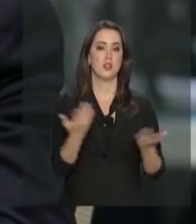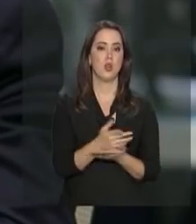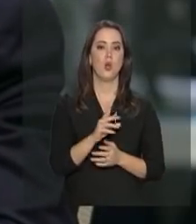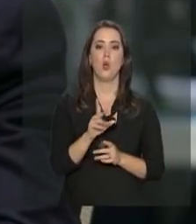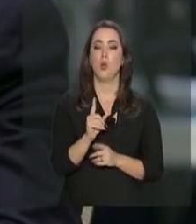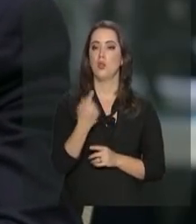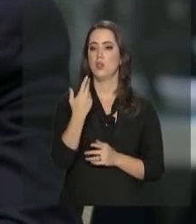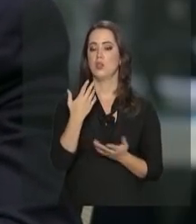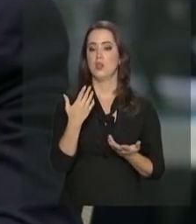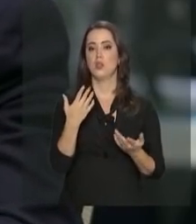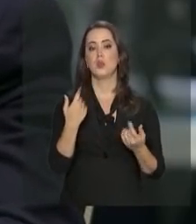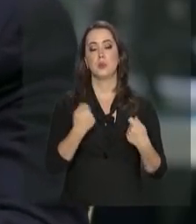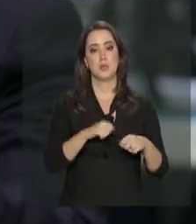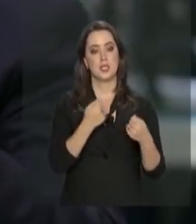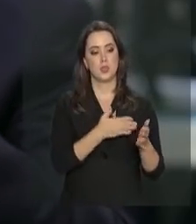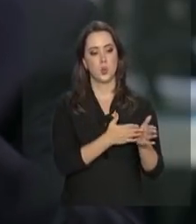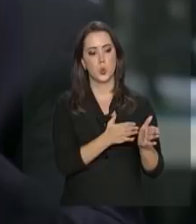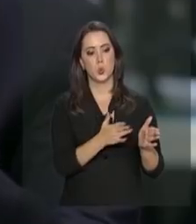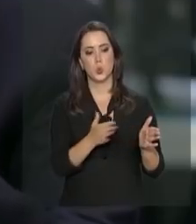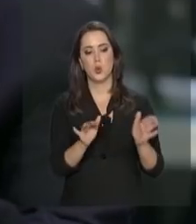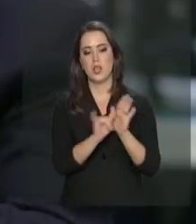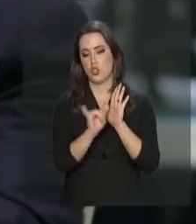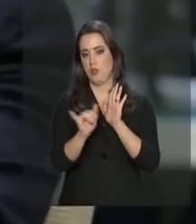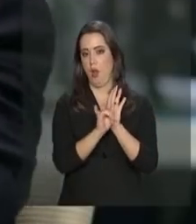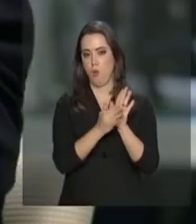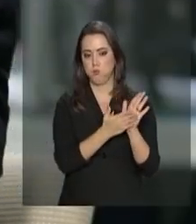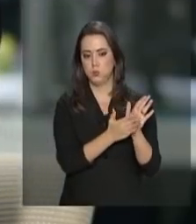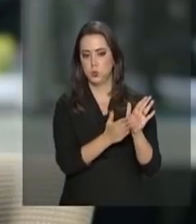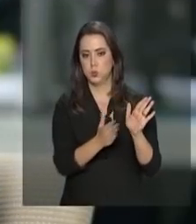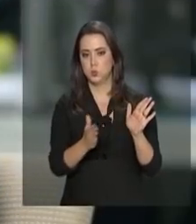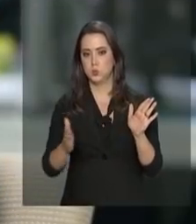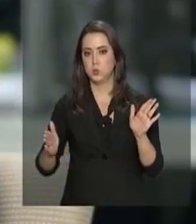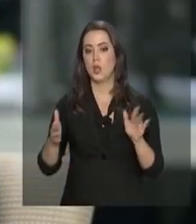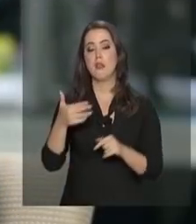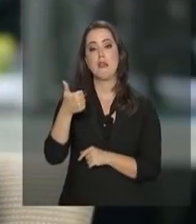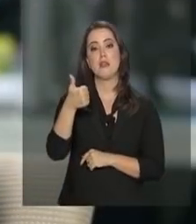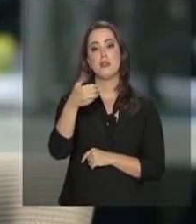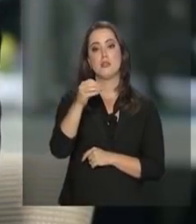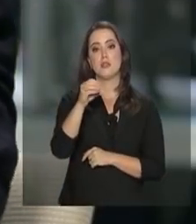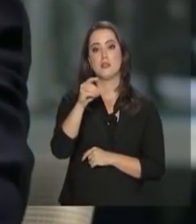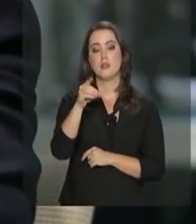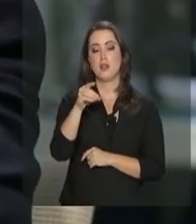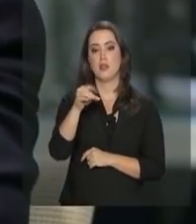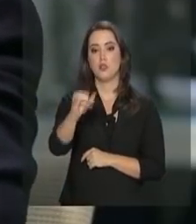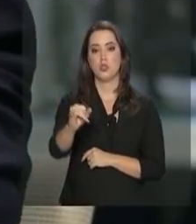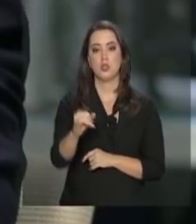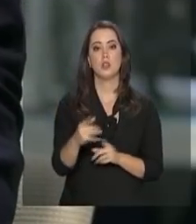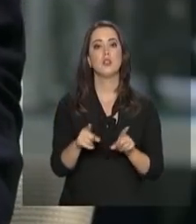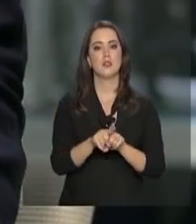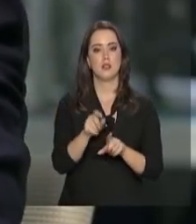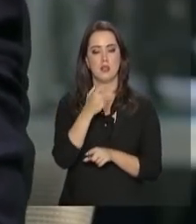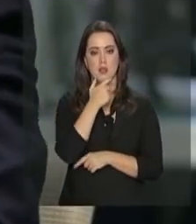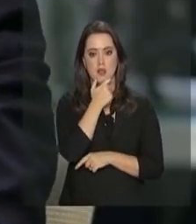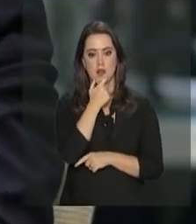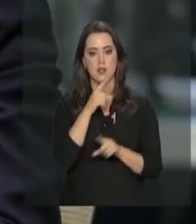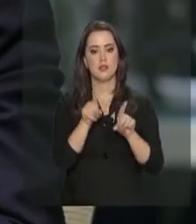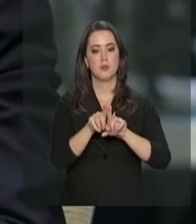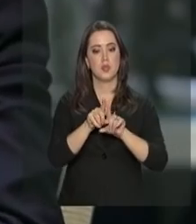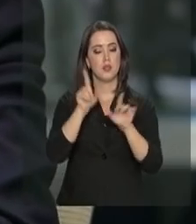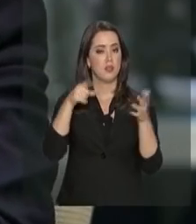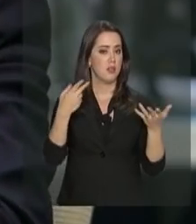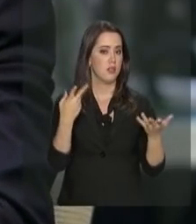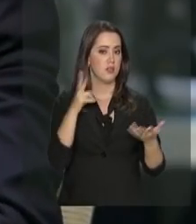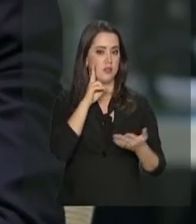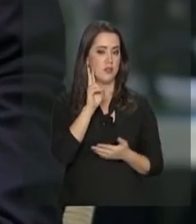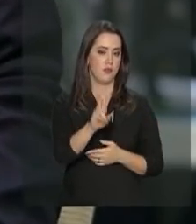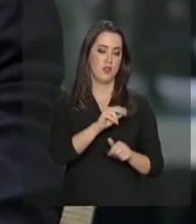ser no mínimo 100 dias entre a publicação do edital ea realização do leilão leis também no inglês também então seguinte que